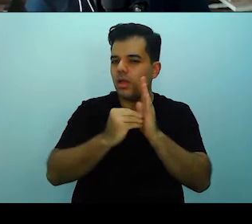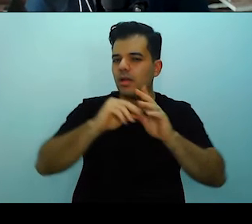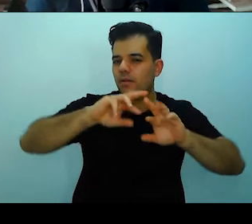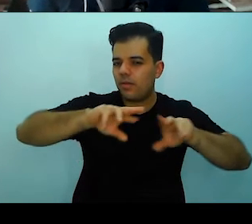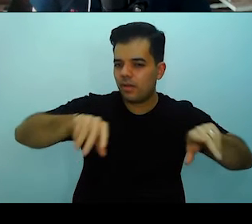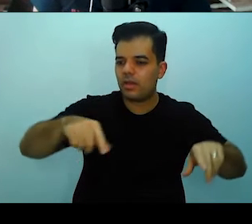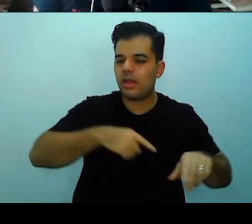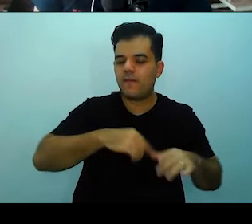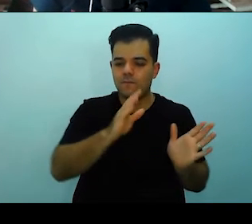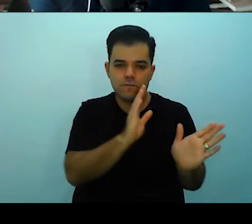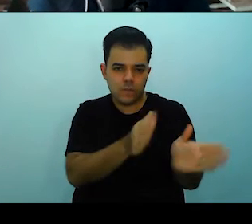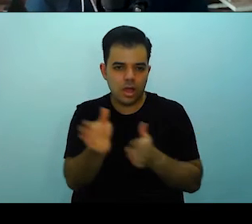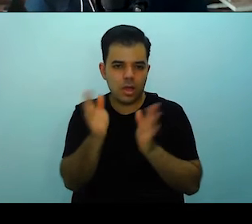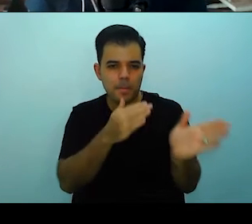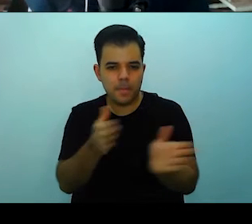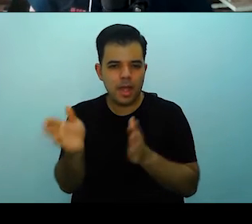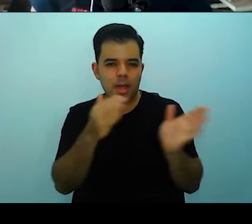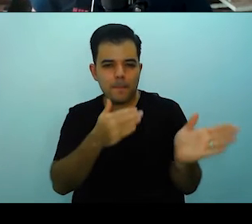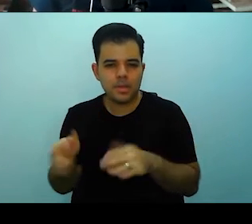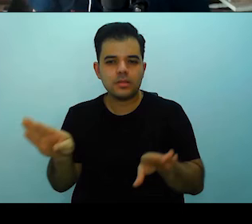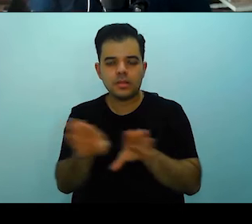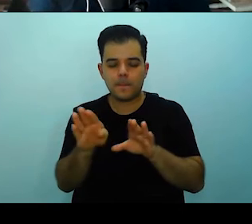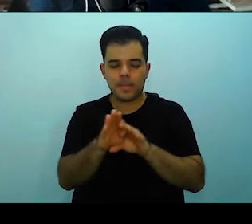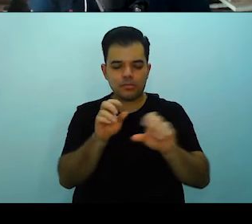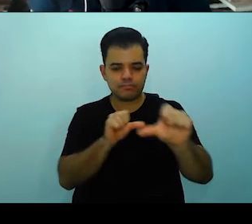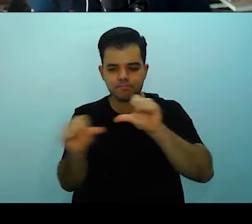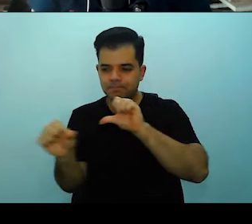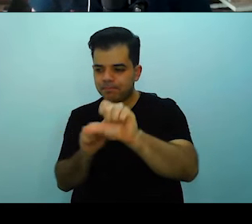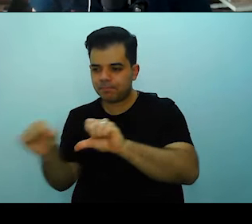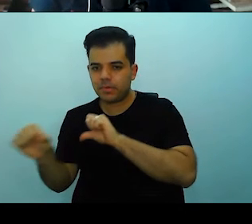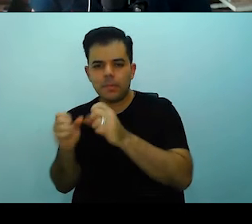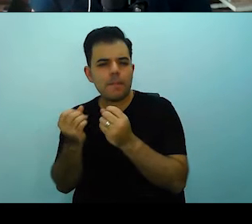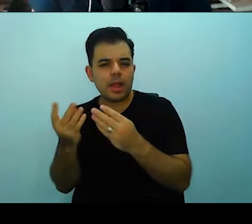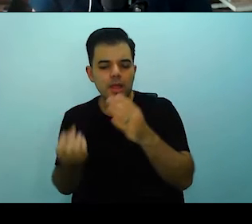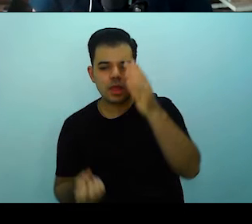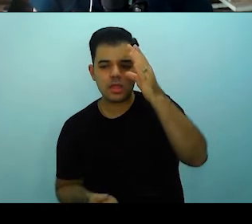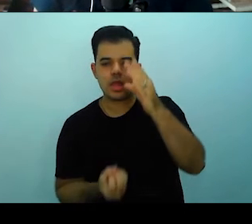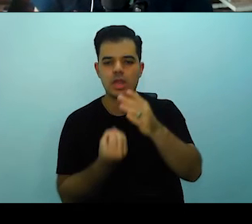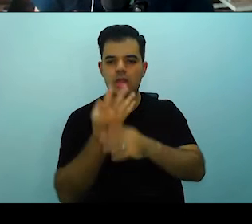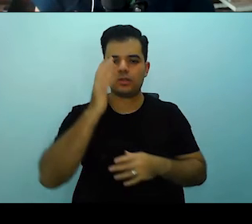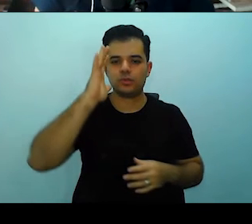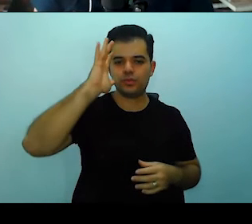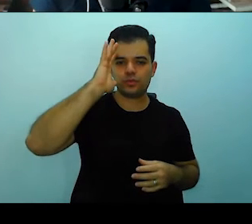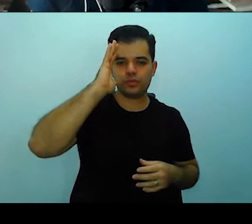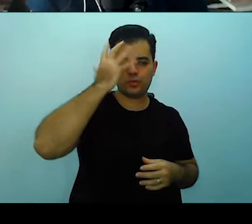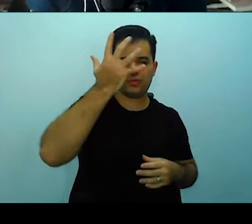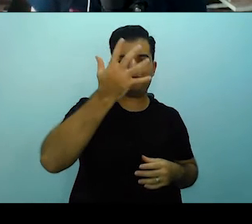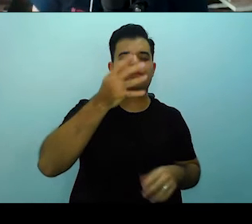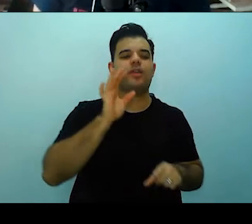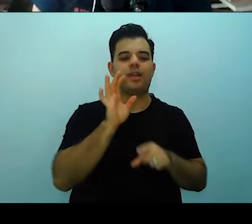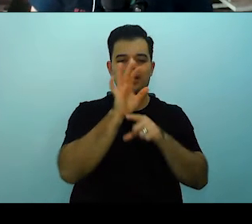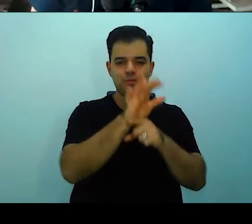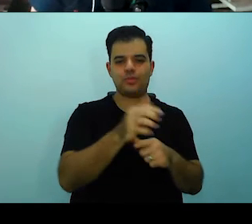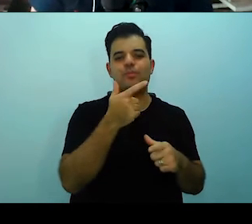e modularizações a fim de desenvolver, né, uma solução para algum tipo de problema. Então, eu acho importante